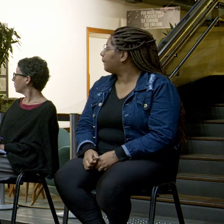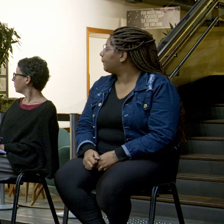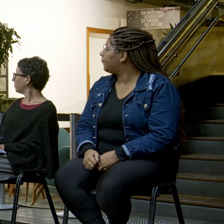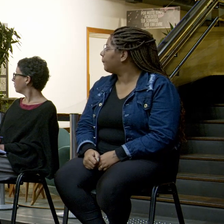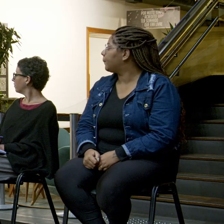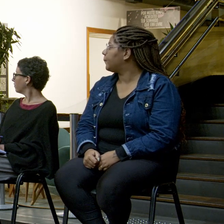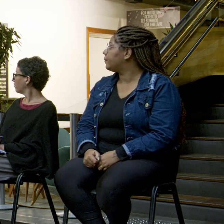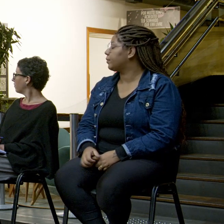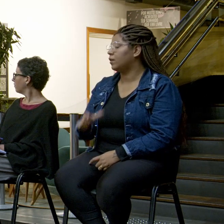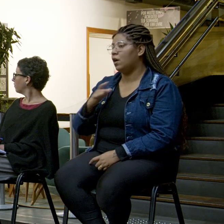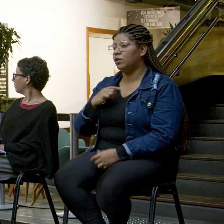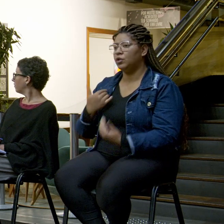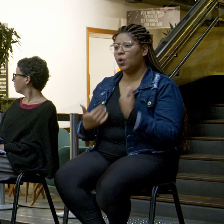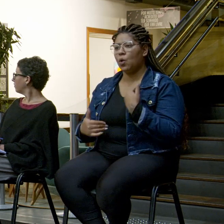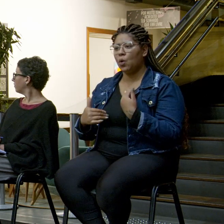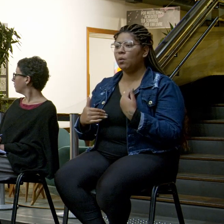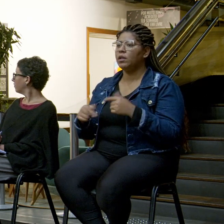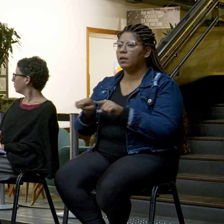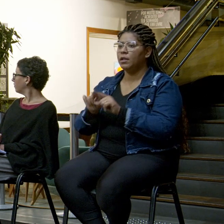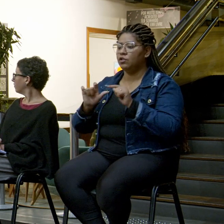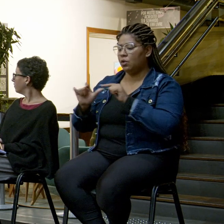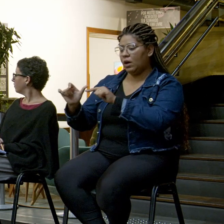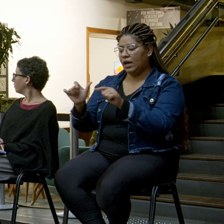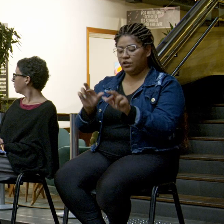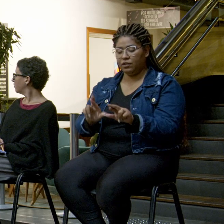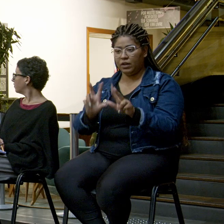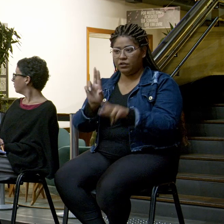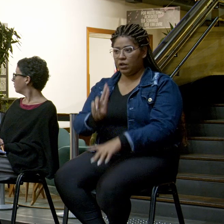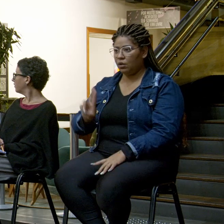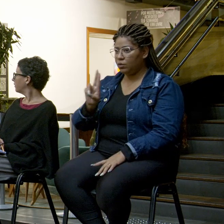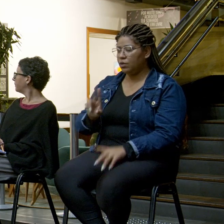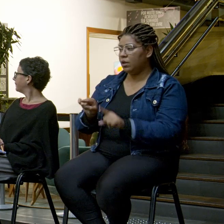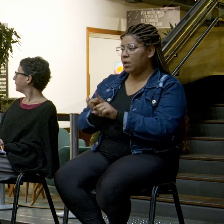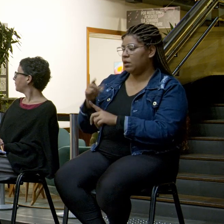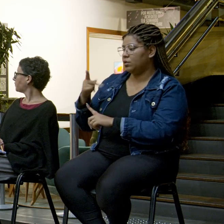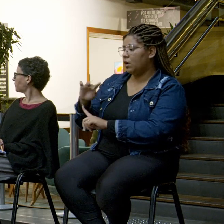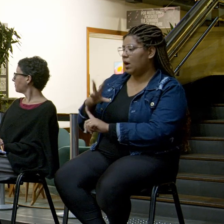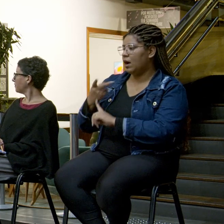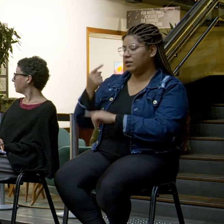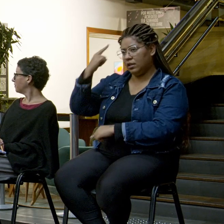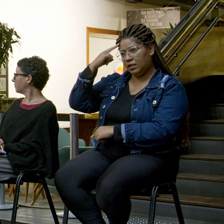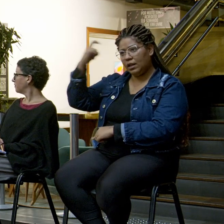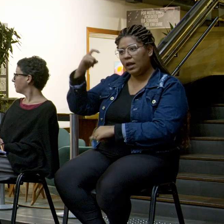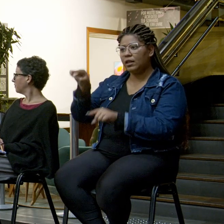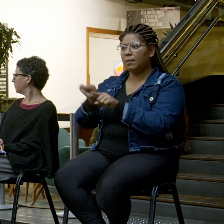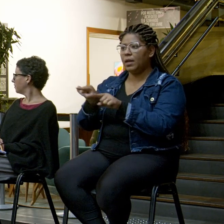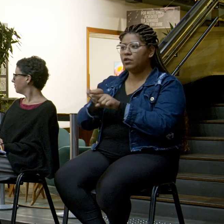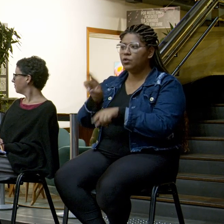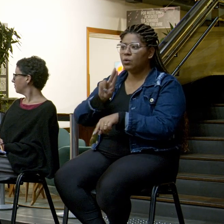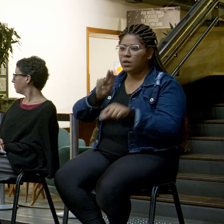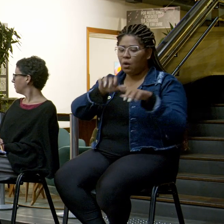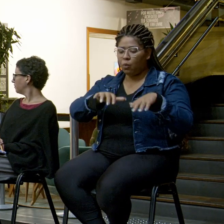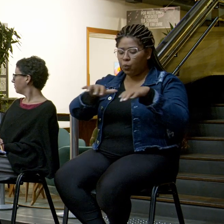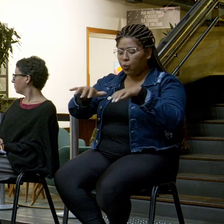Essa dimensão de corpo e dessas diferentes maneiras que ela vai abordar essa presença e essas diferentes ideias de corpos, eu acho que é